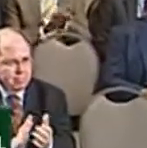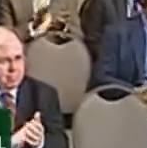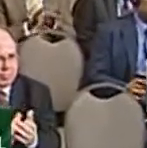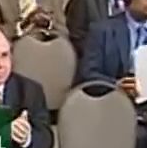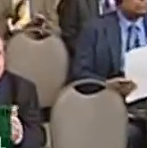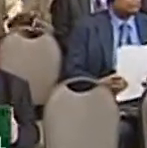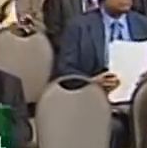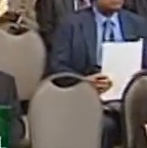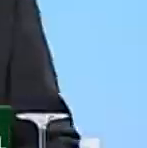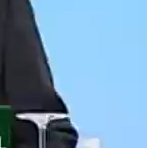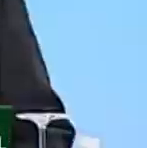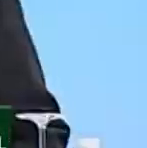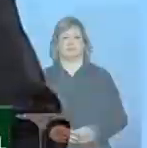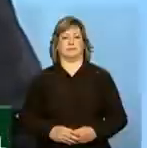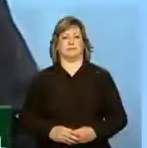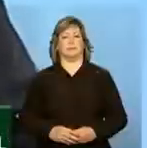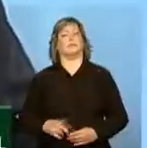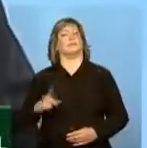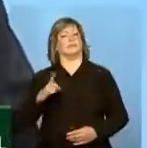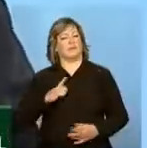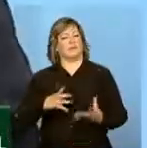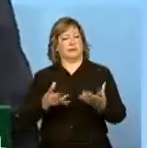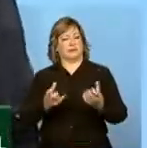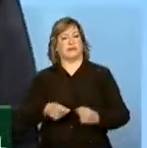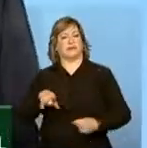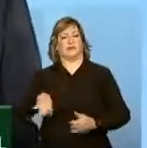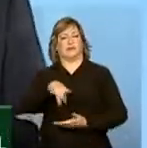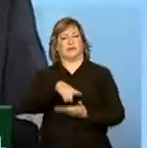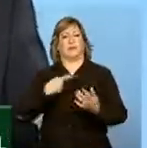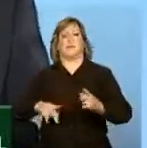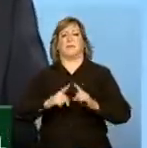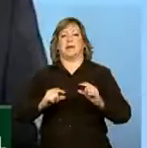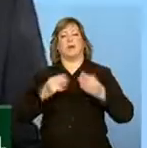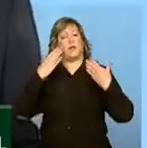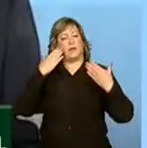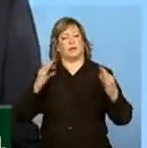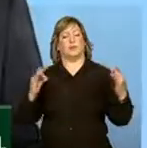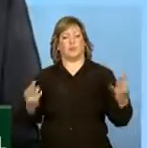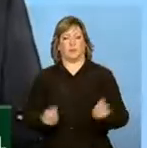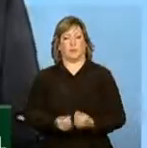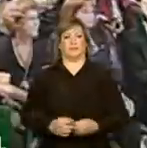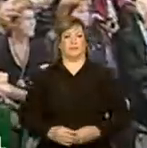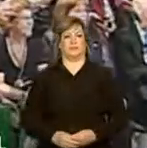Está adotada a Declaração de Brasília. Muito obrigado a todos.